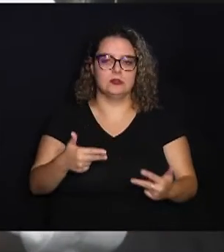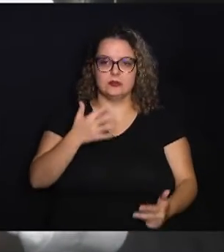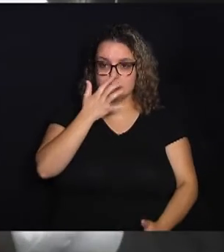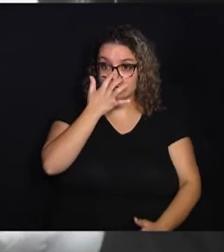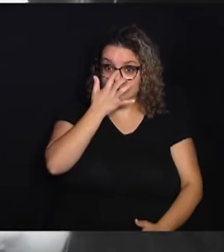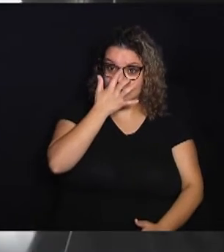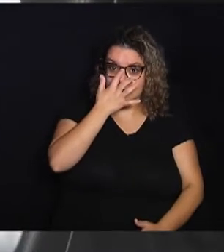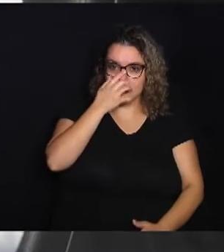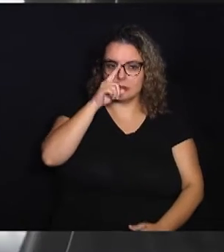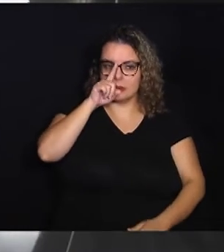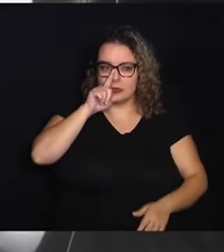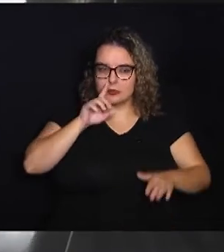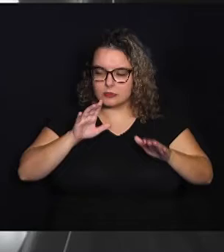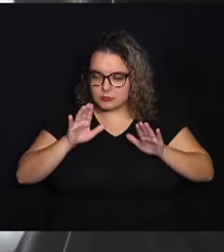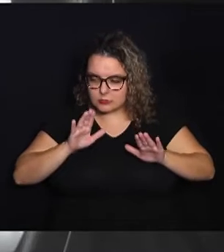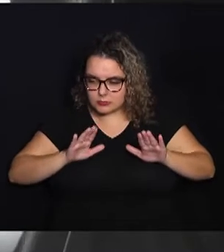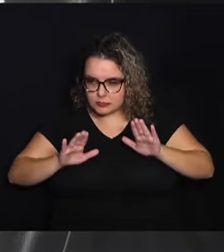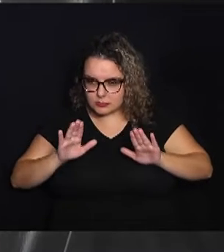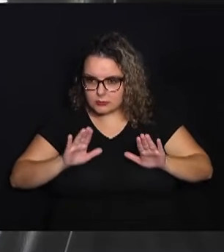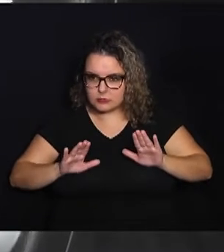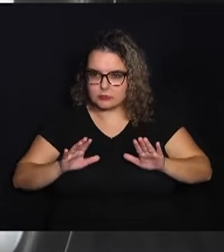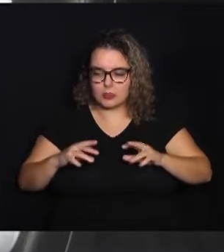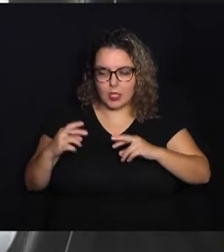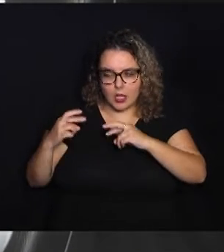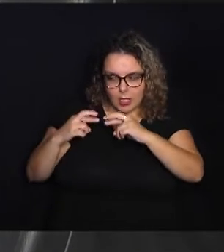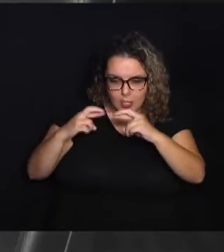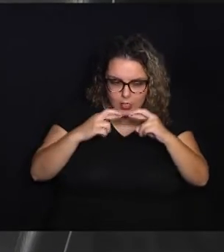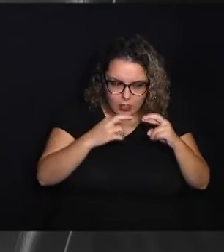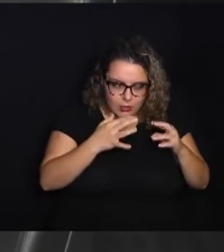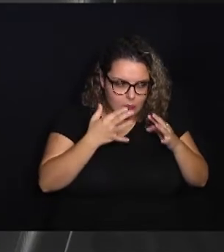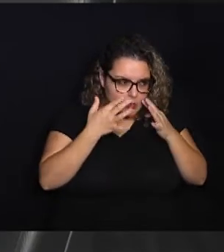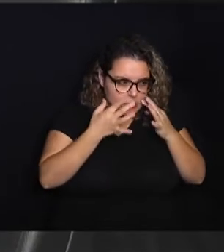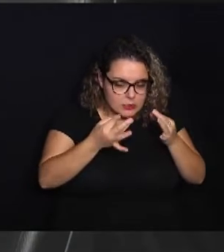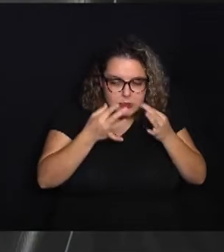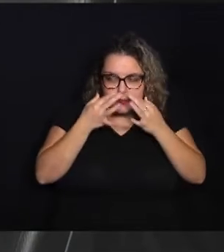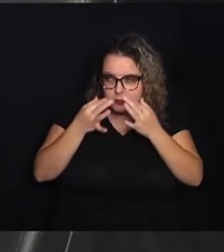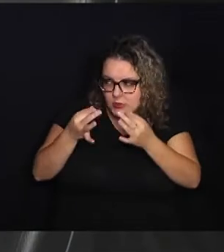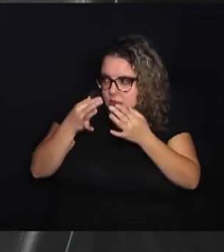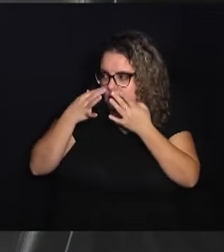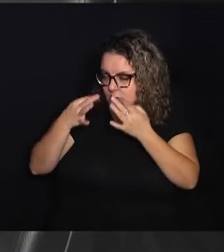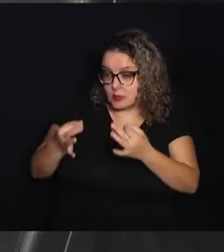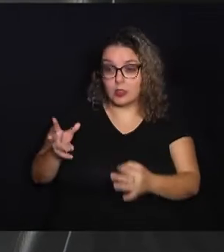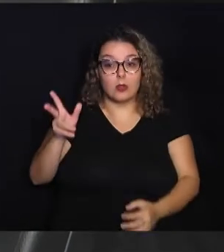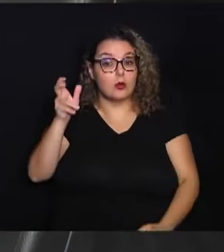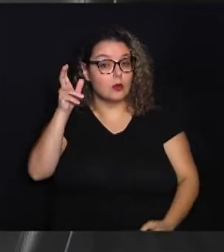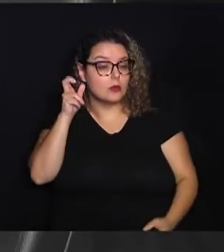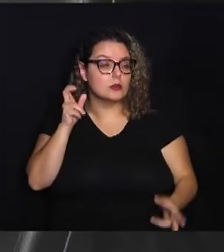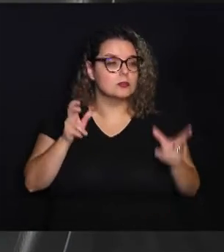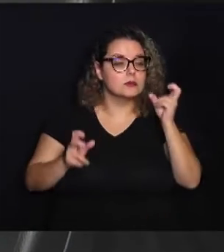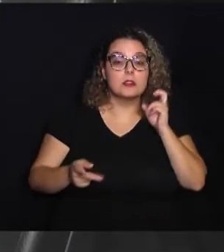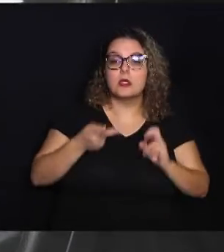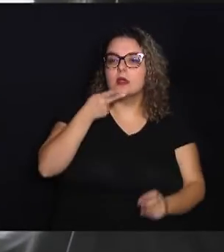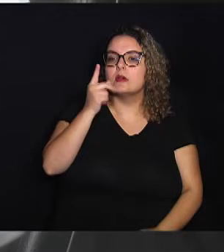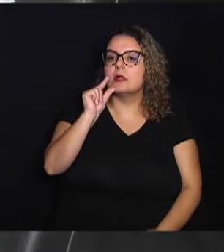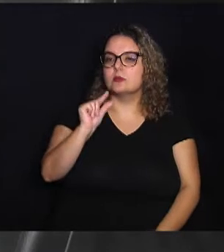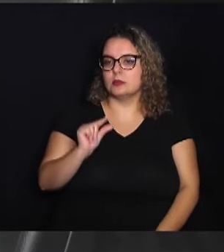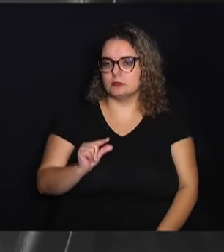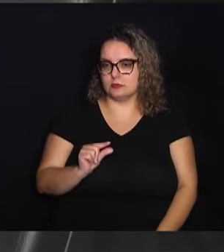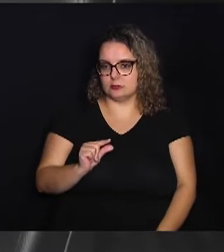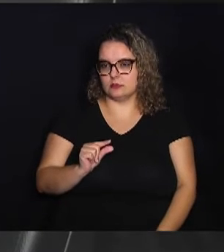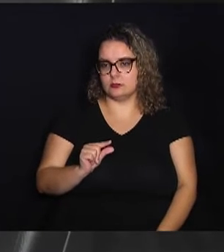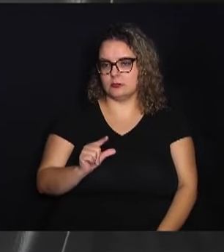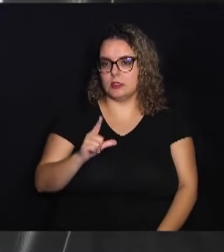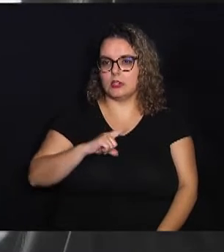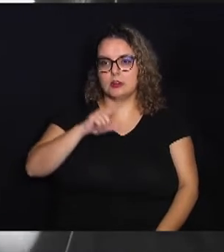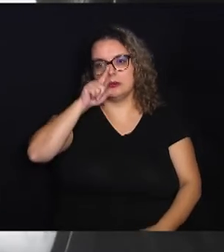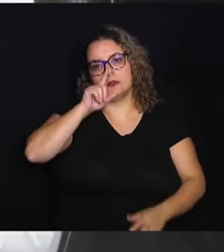toma cautela, né? Olha muito, né? Observa muito, ouça muito e fale pouco. Né? Tenha esse